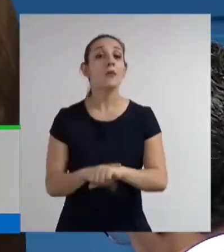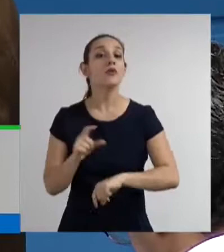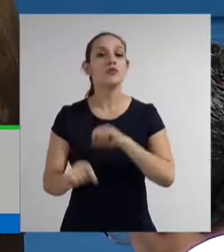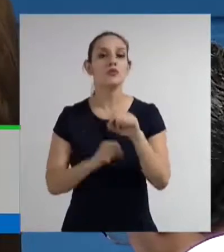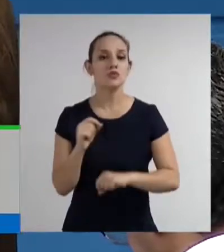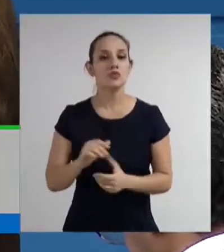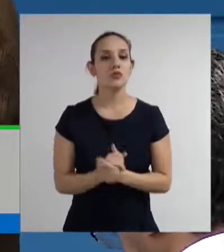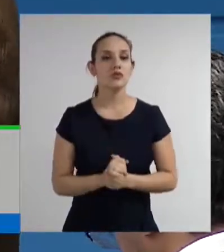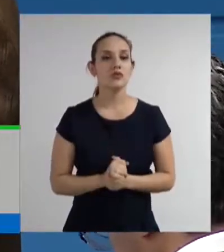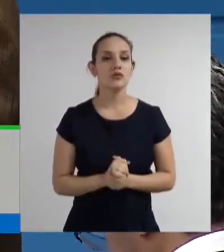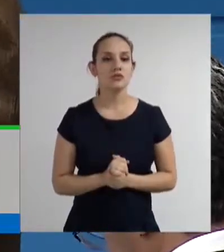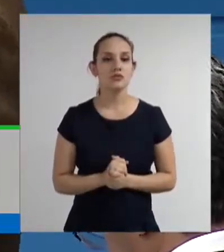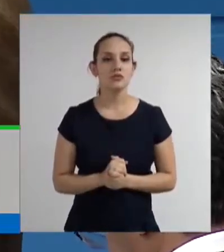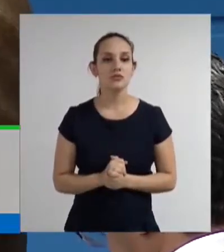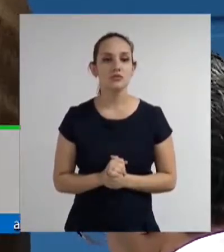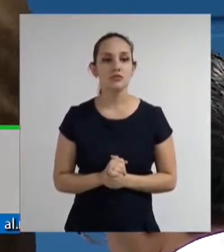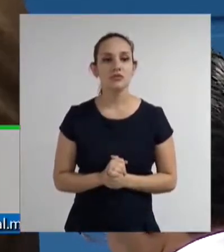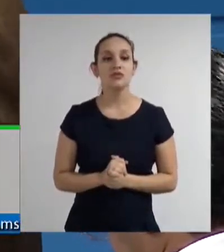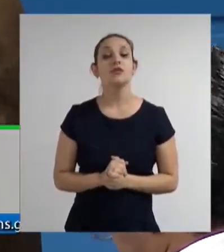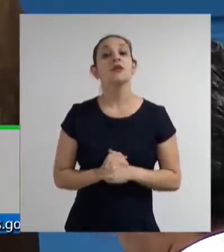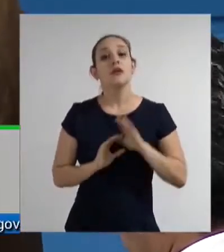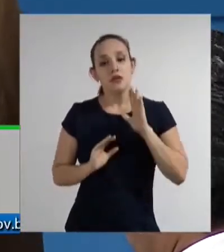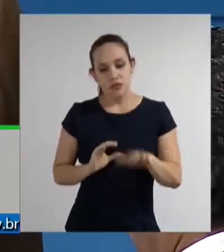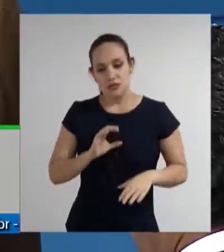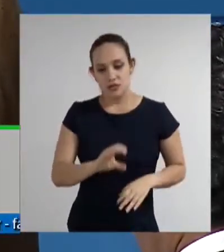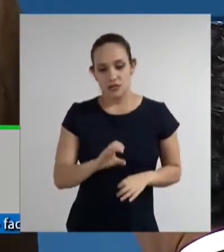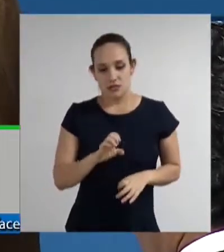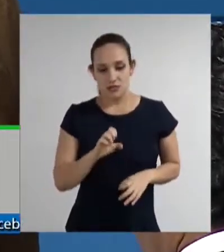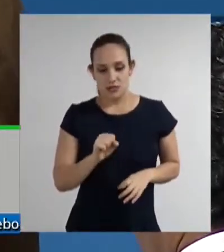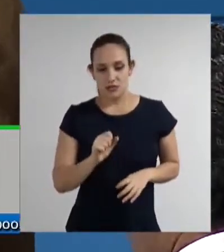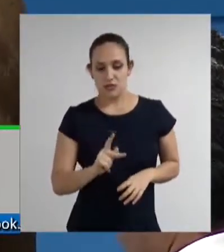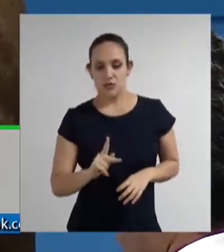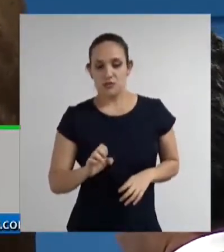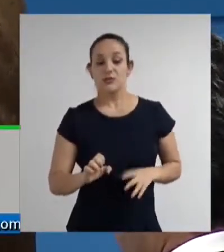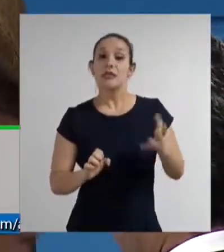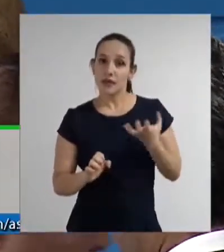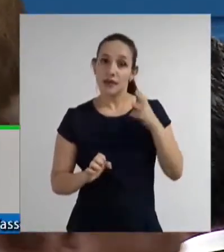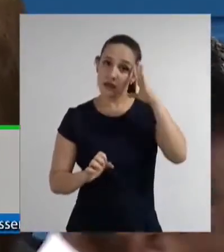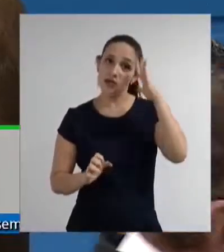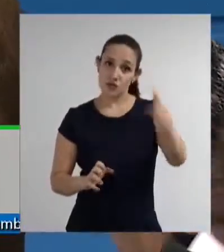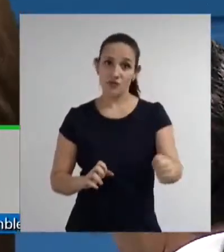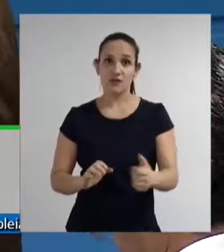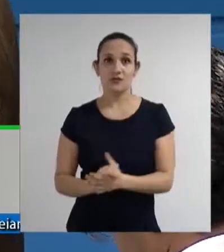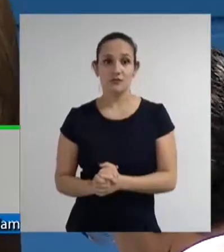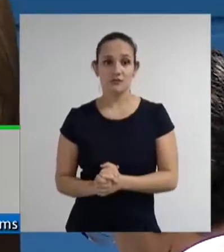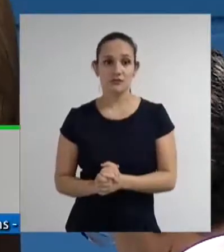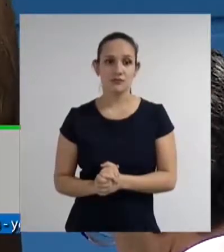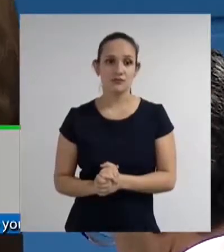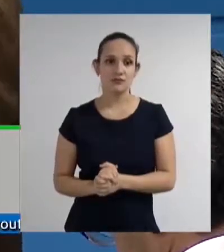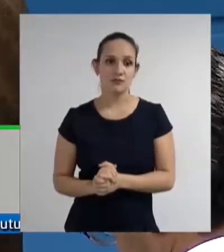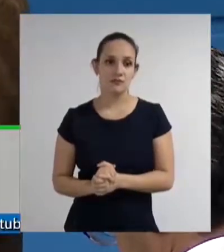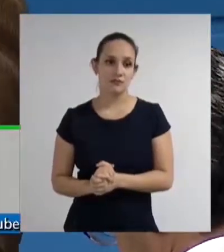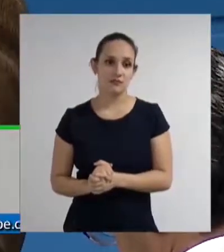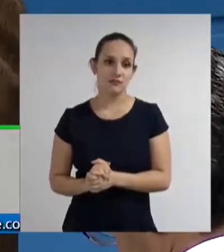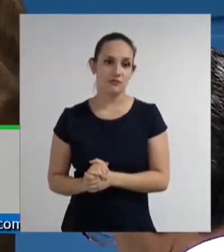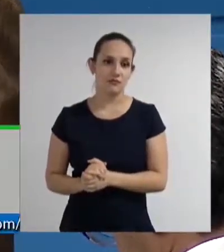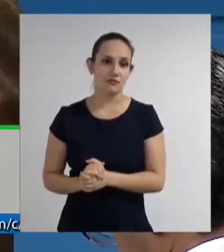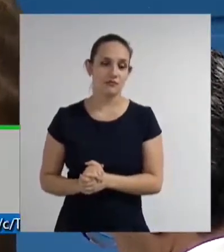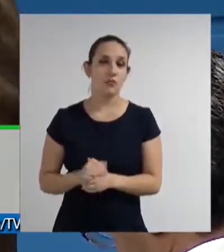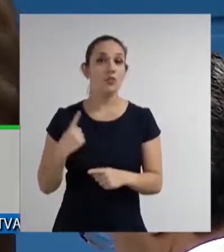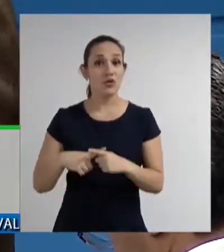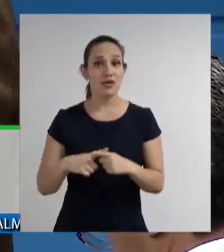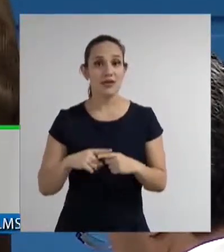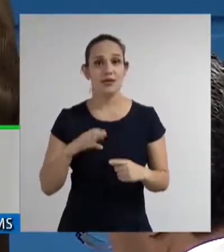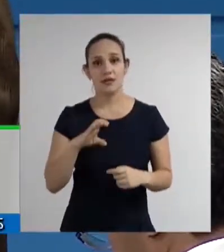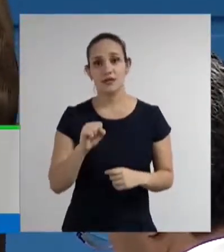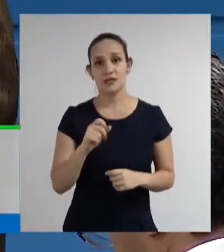há um interesse, né, da CESP, de transferir esse patrimônio para uma outra